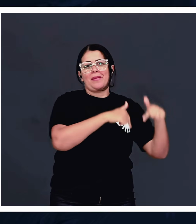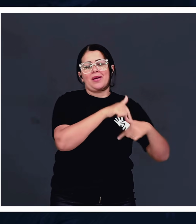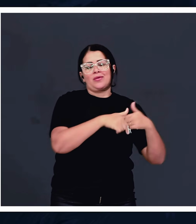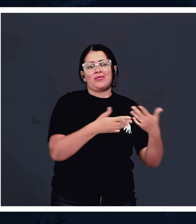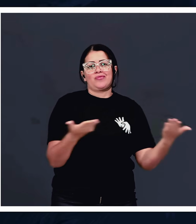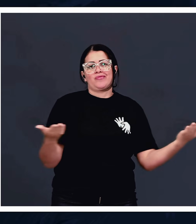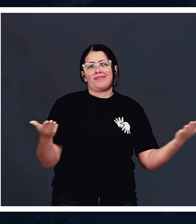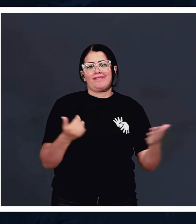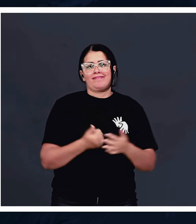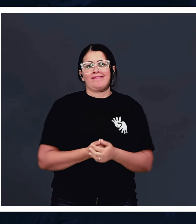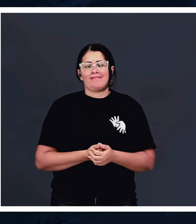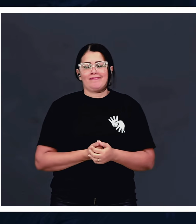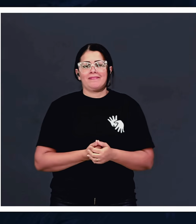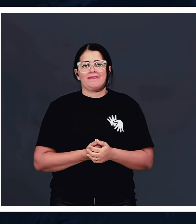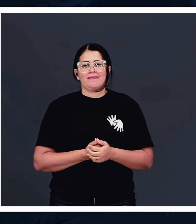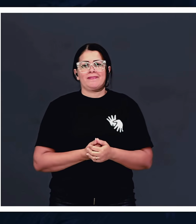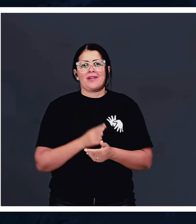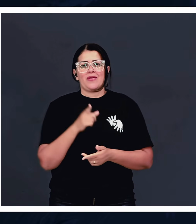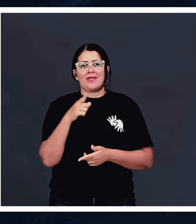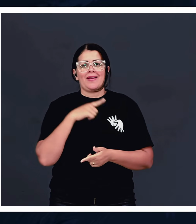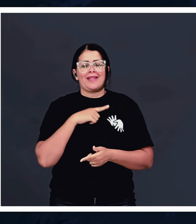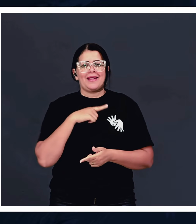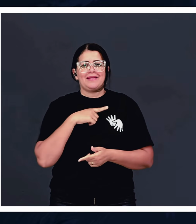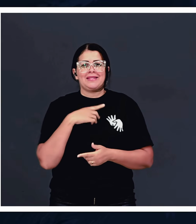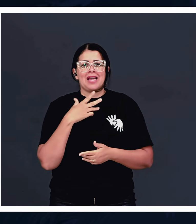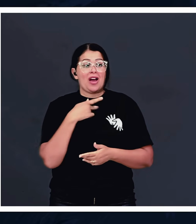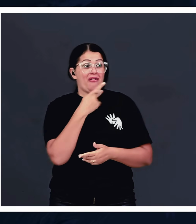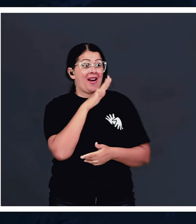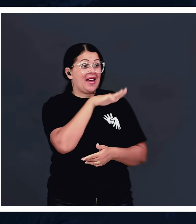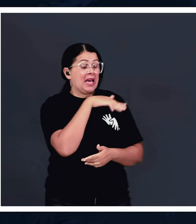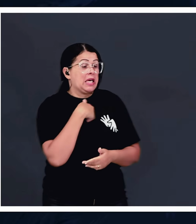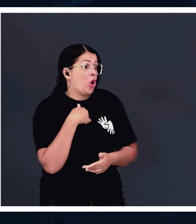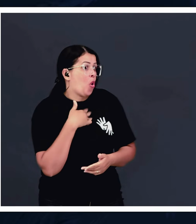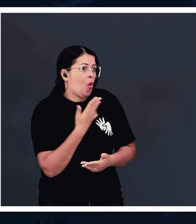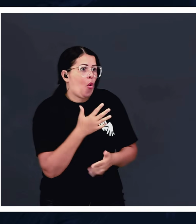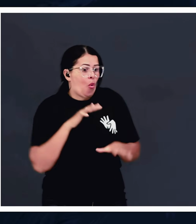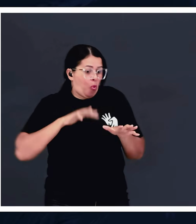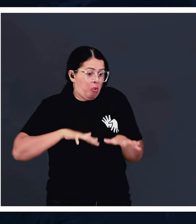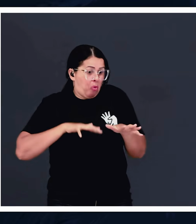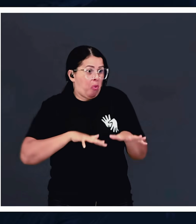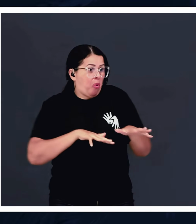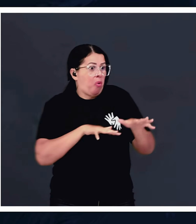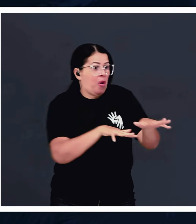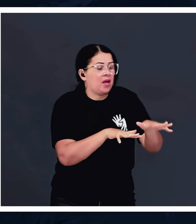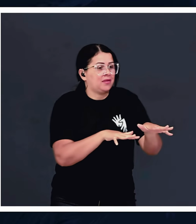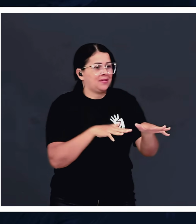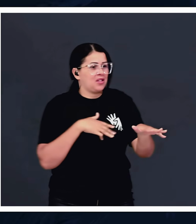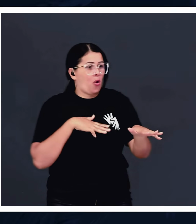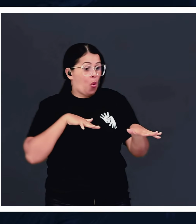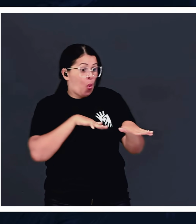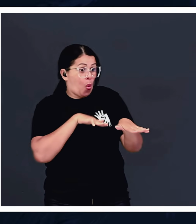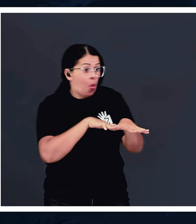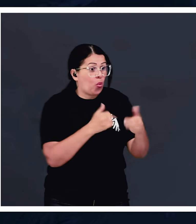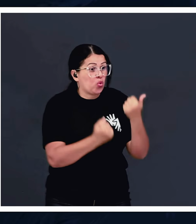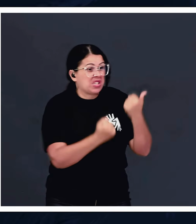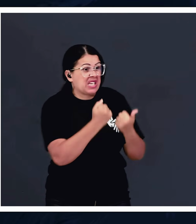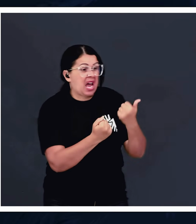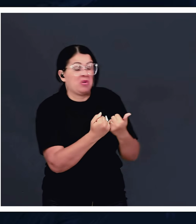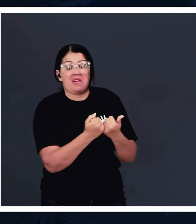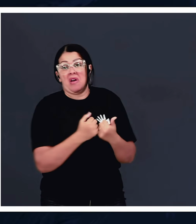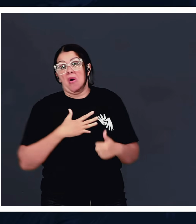aí você é tentado a dizer, olha, o trânsito estava terrível, por isso eu estou chegando atrasado